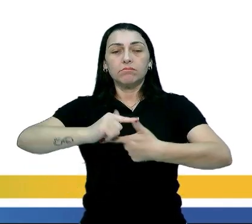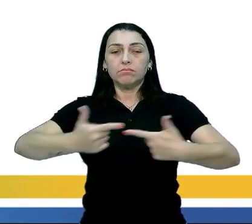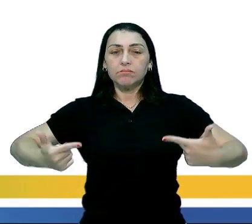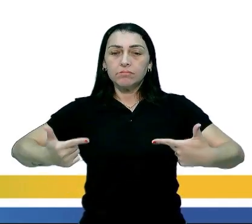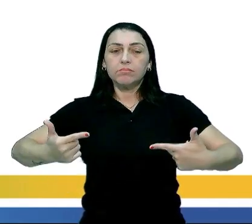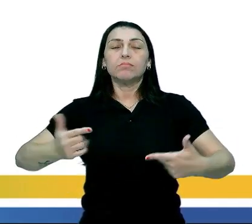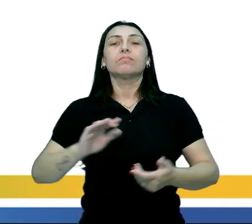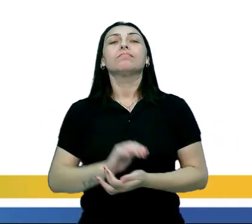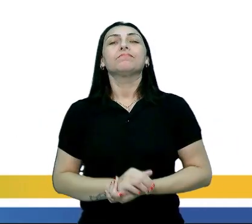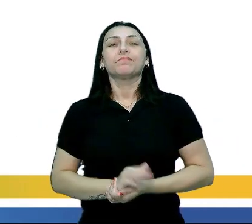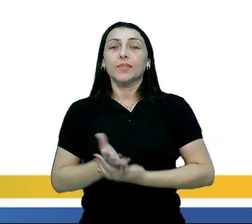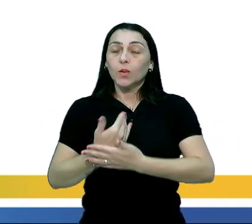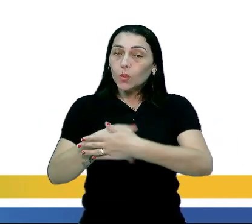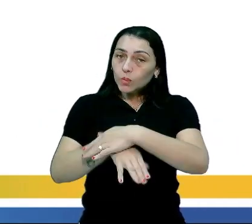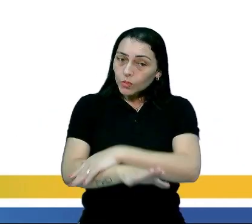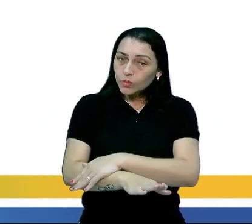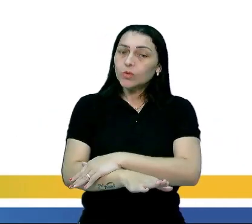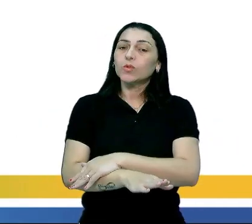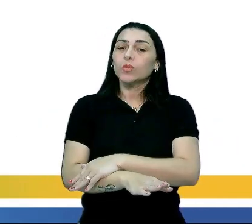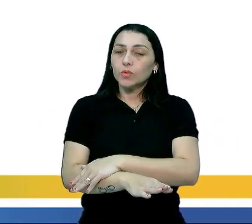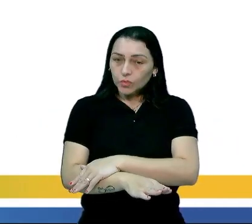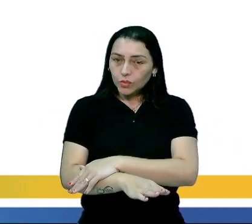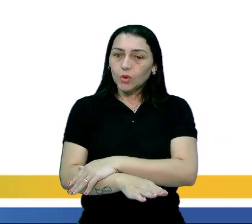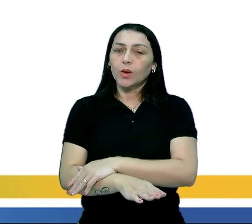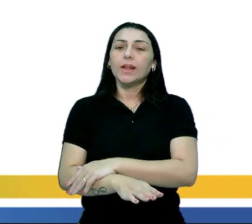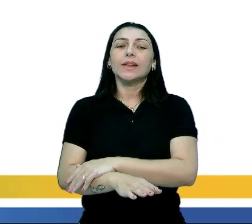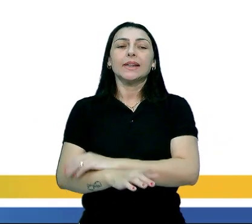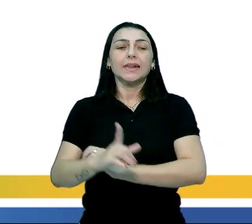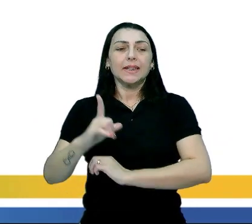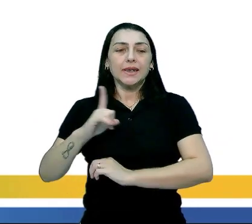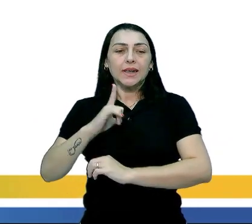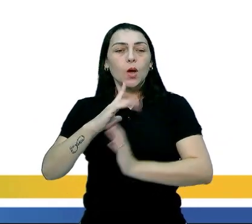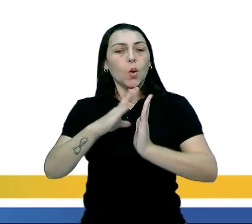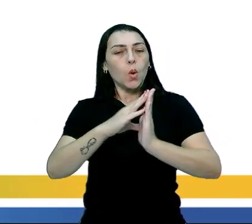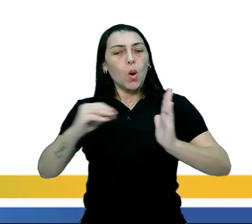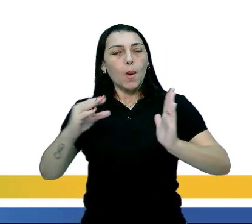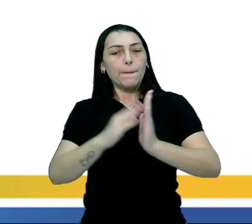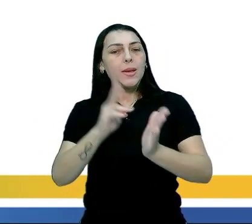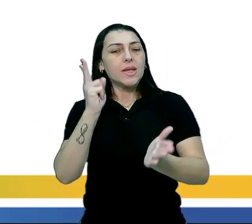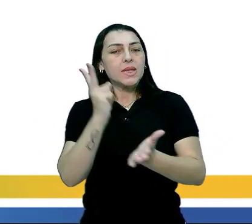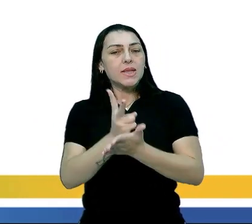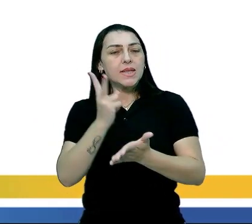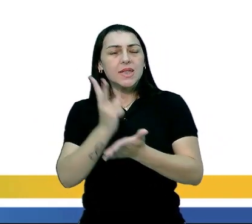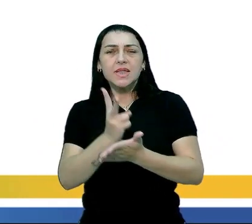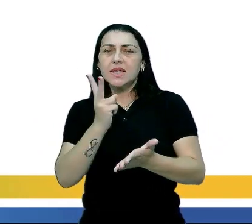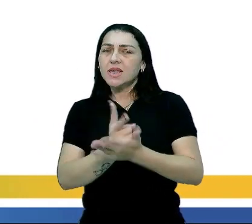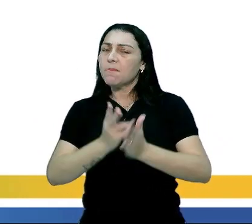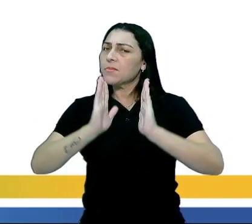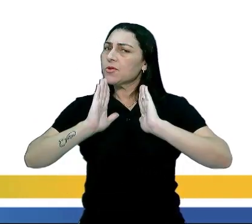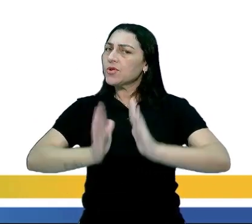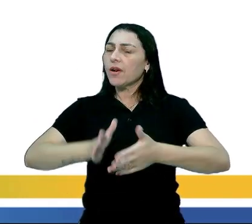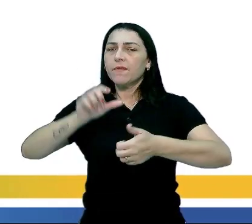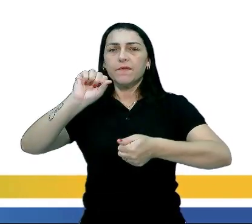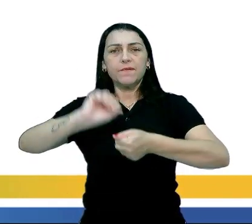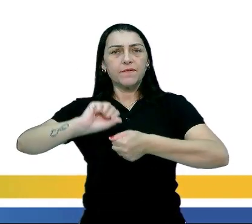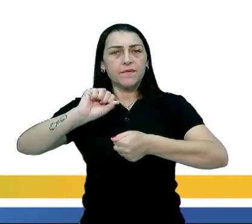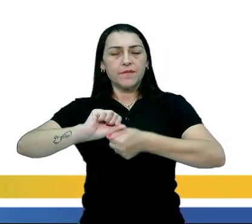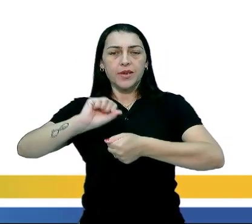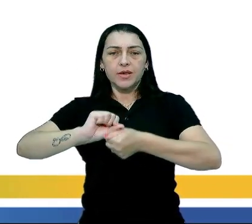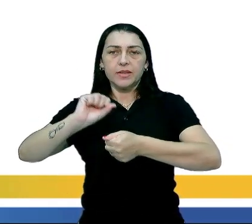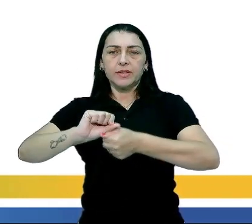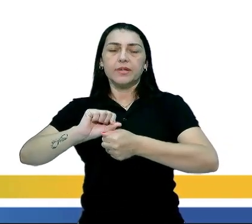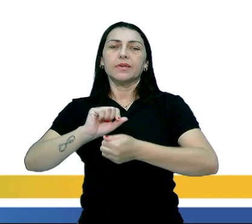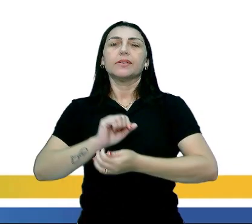a tradicional. Hábitos e costumes arraigados levam ao que se haja